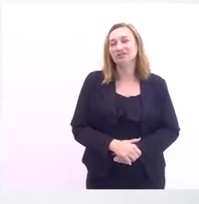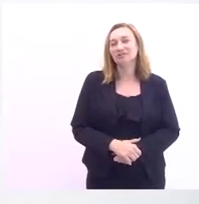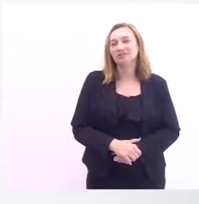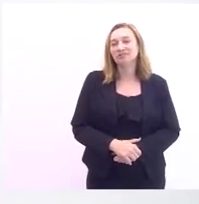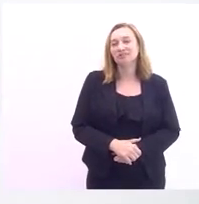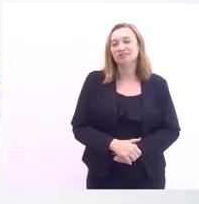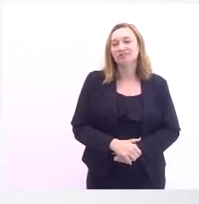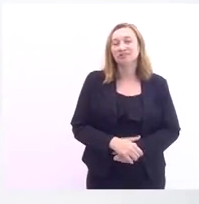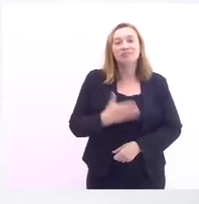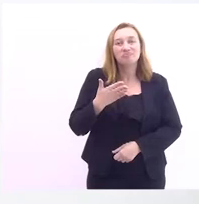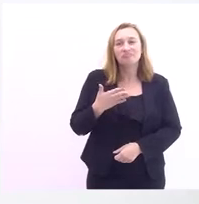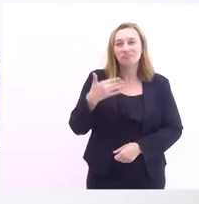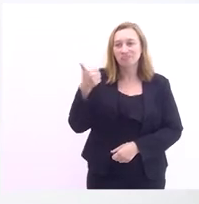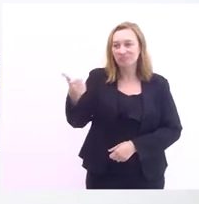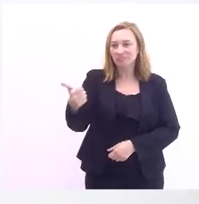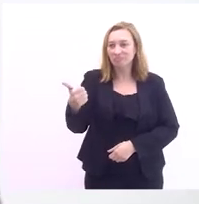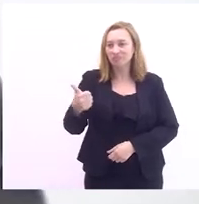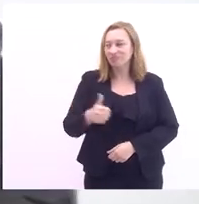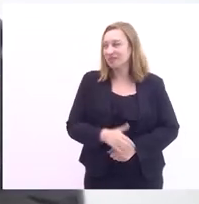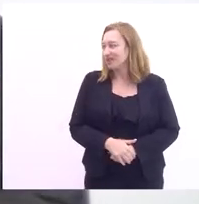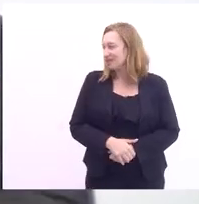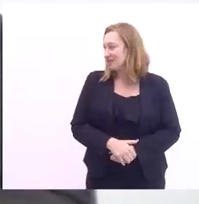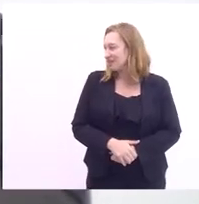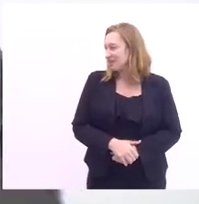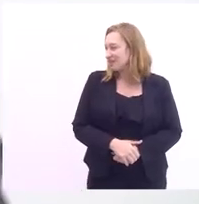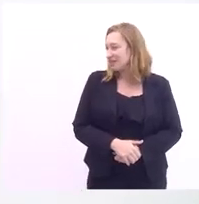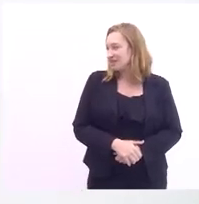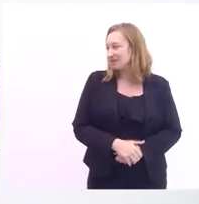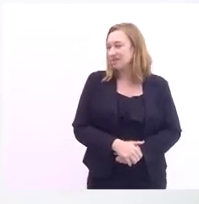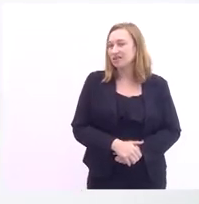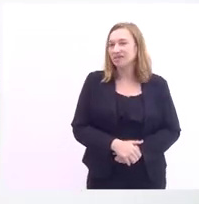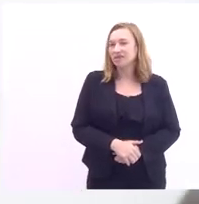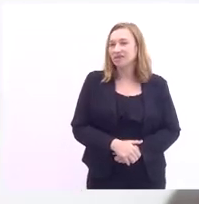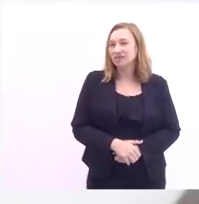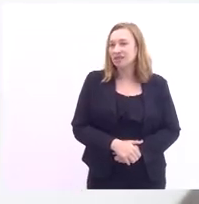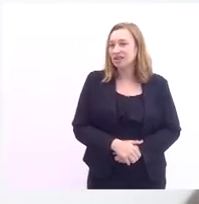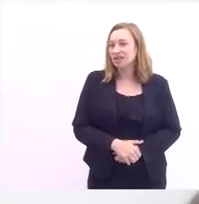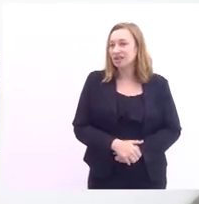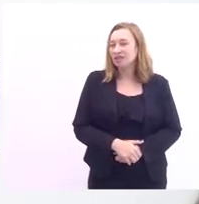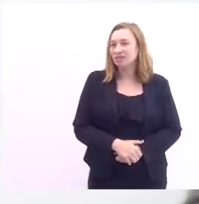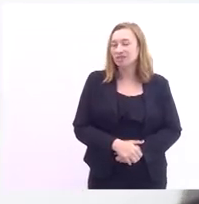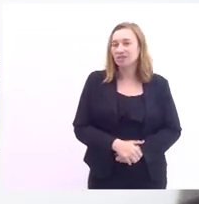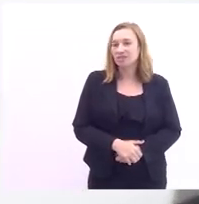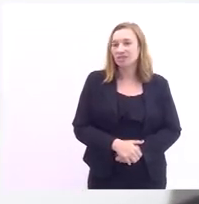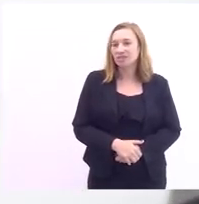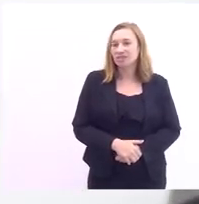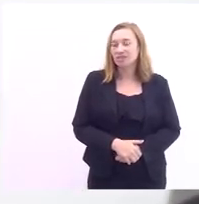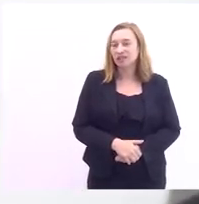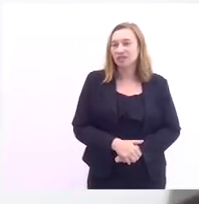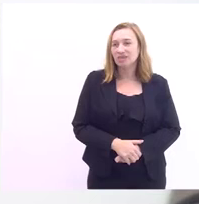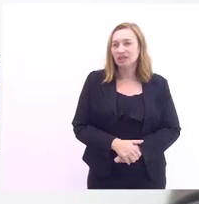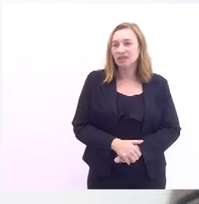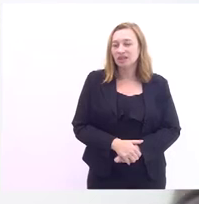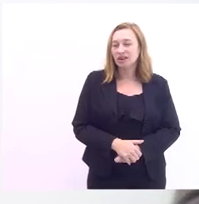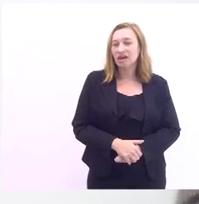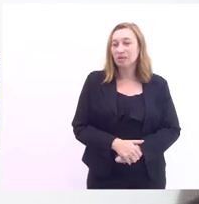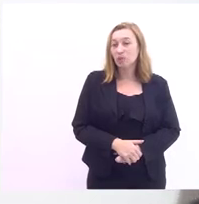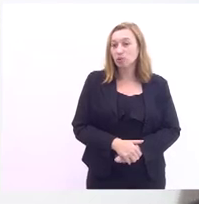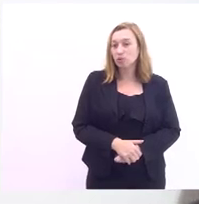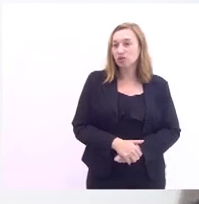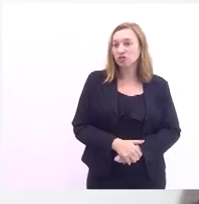reivindica melhorias e pergunta quando se dará. Maurício Francisco de Souza faz uma pergunta que eu não